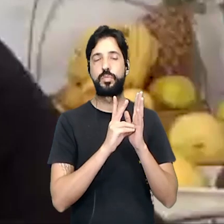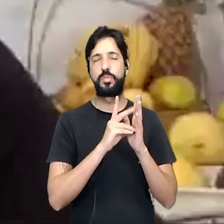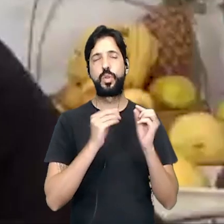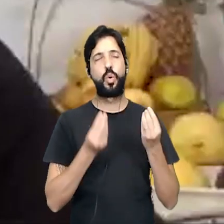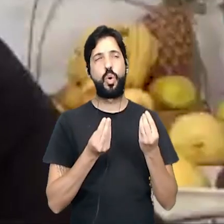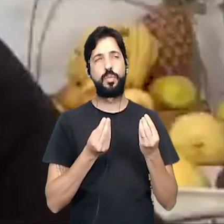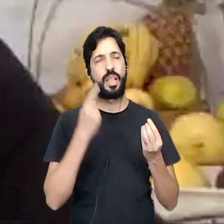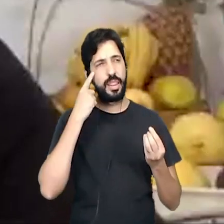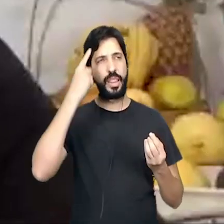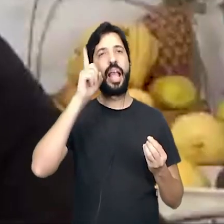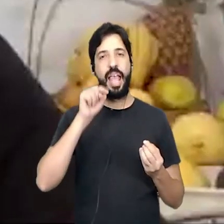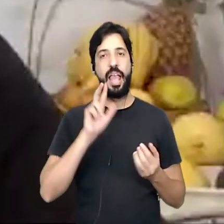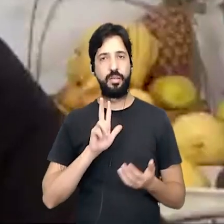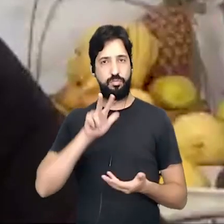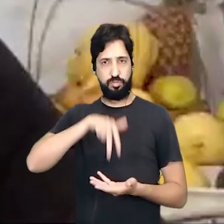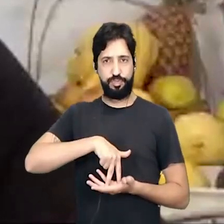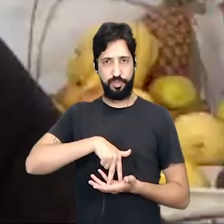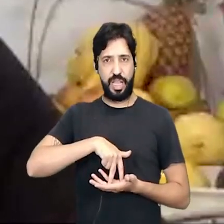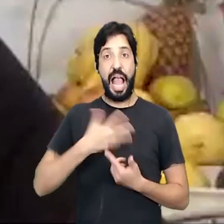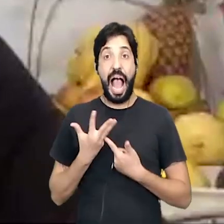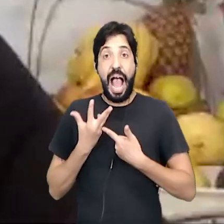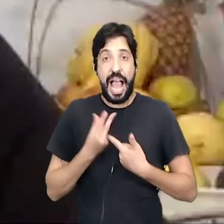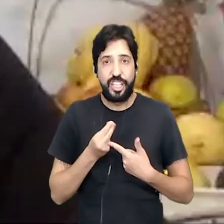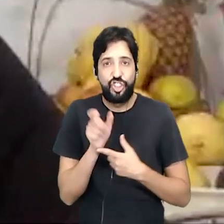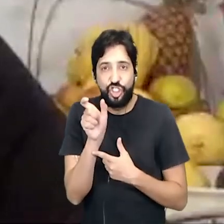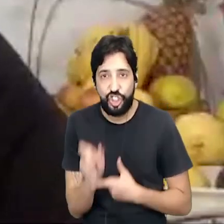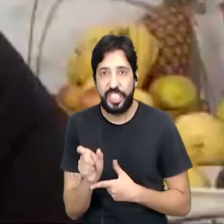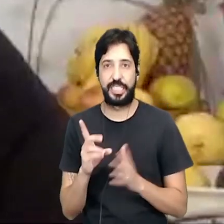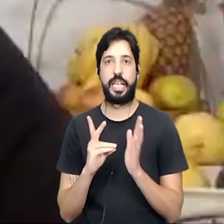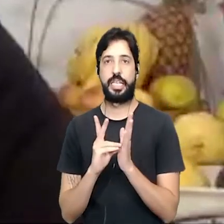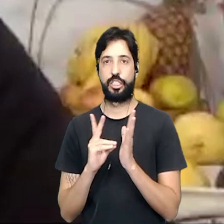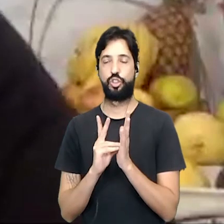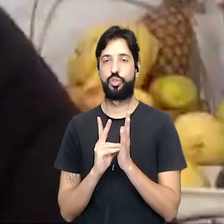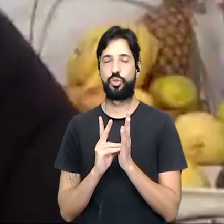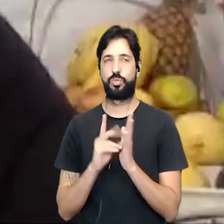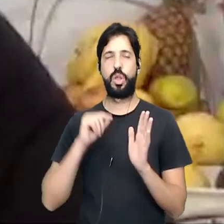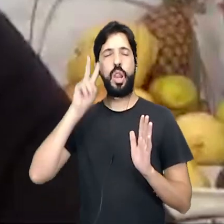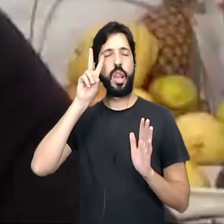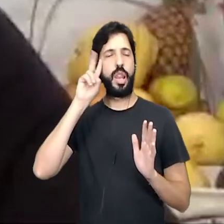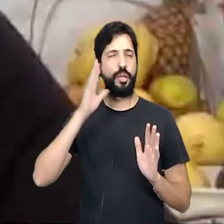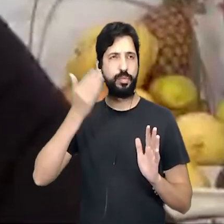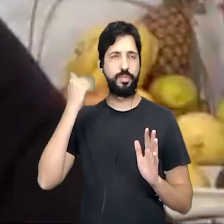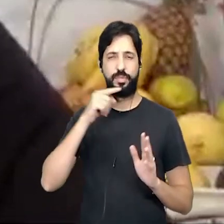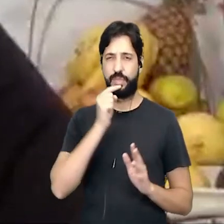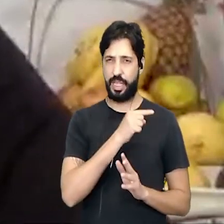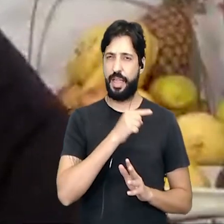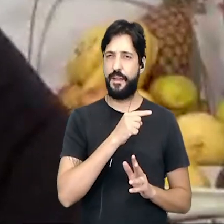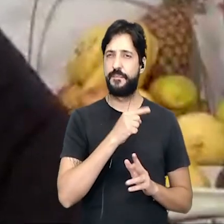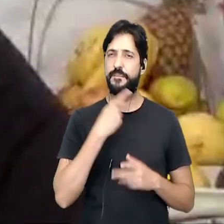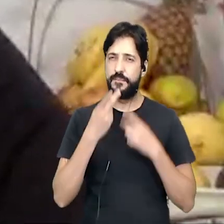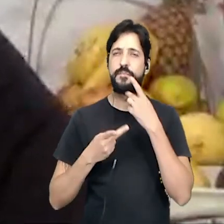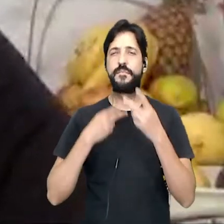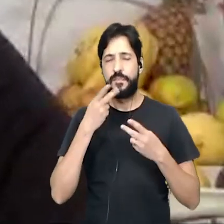ideia era um protagonismo dos povos, né, dos artistas indígenas. Isso era uma coisa assim que eu me lembro muitas vezes da gente conversando,